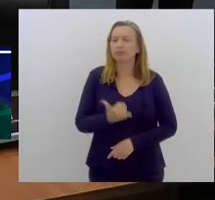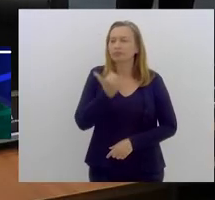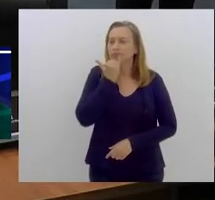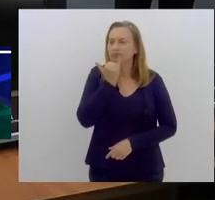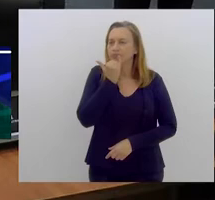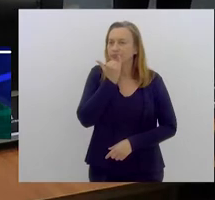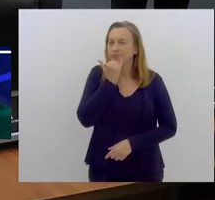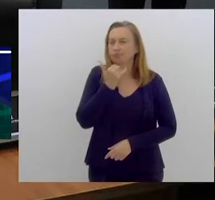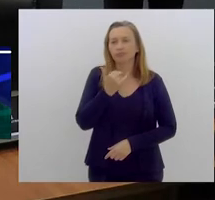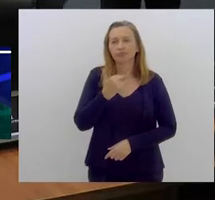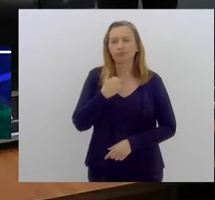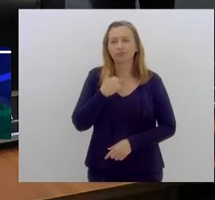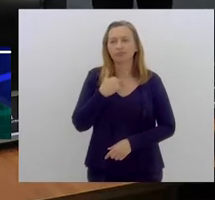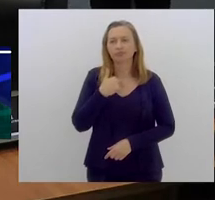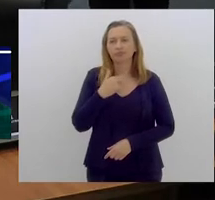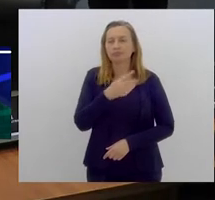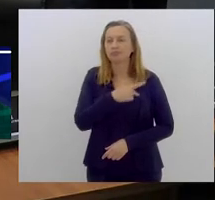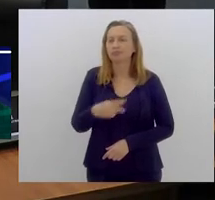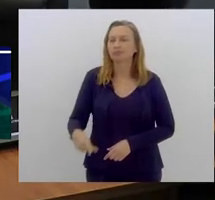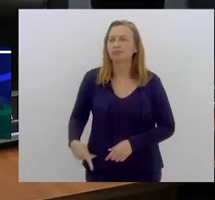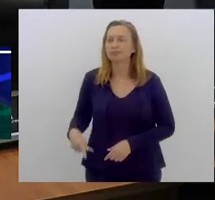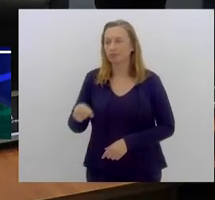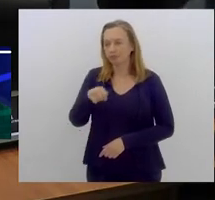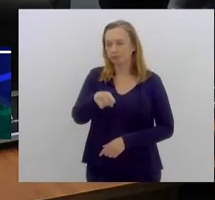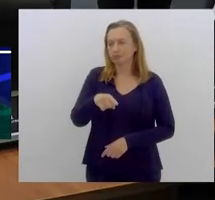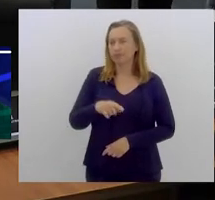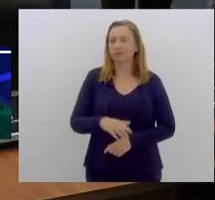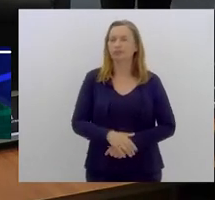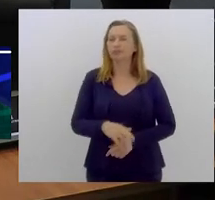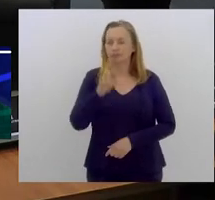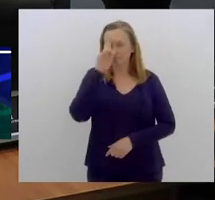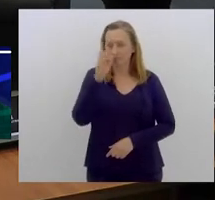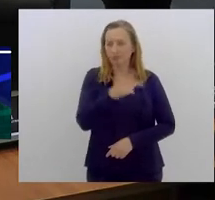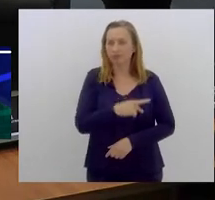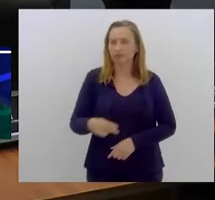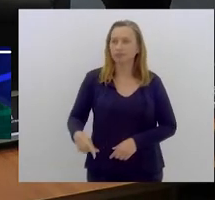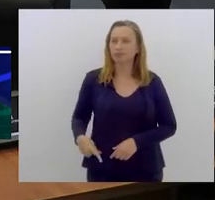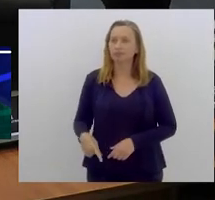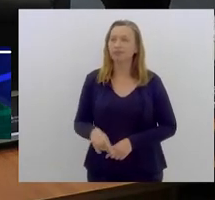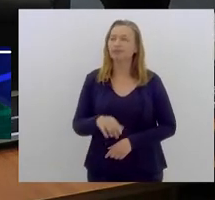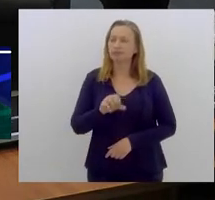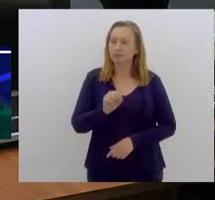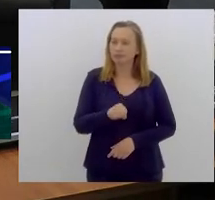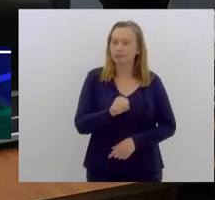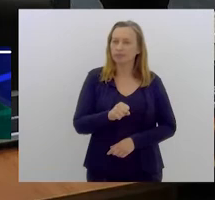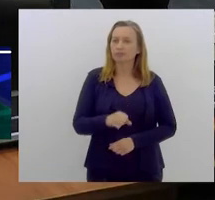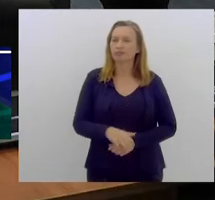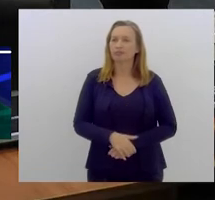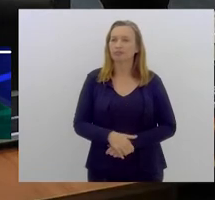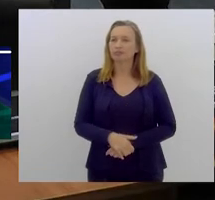Eliomar. O presidente se encontra no recinto. Senhor presidente, Graciliano, o parecer é favorável.